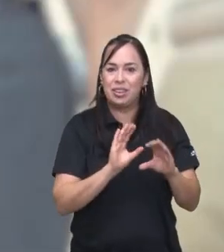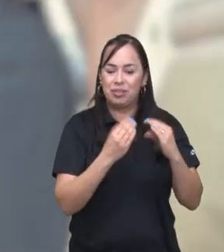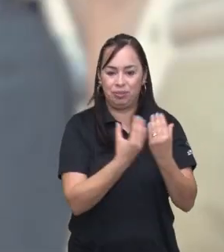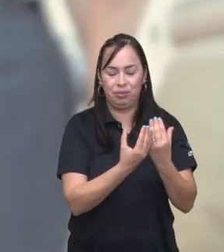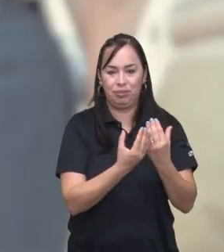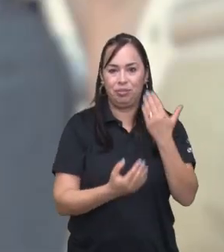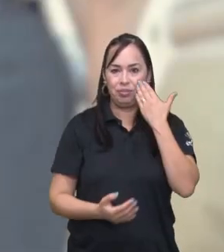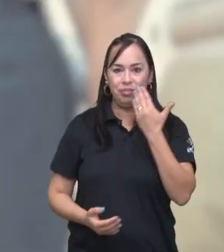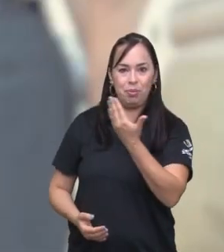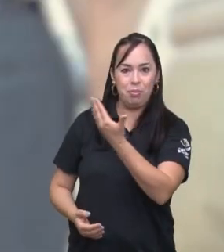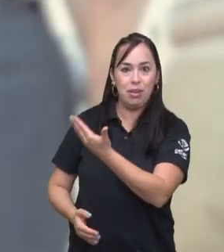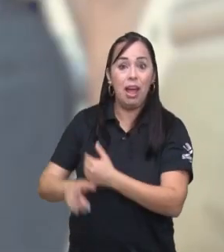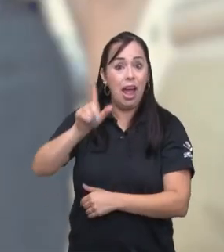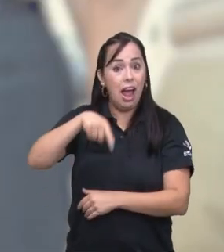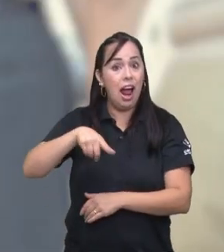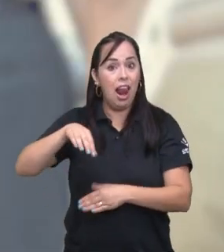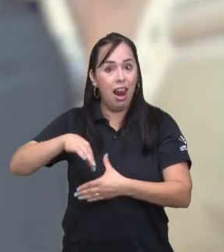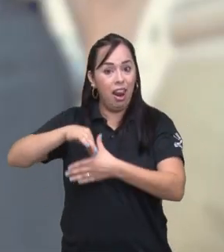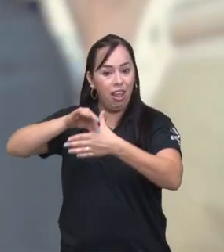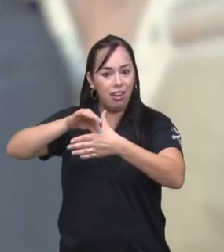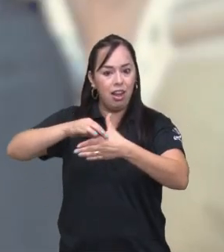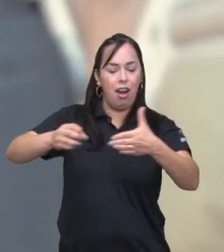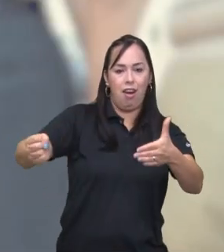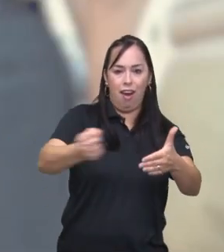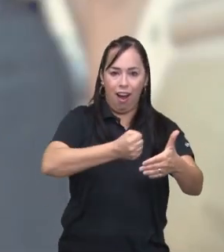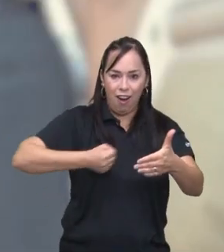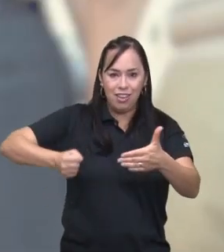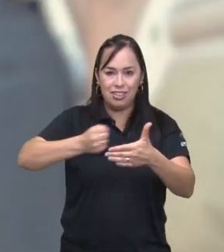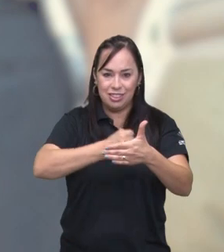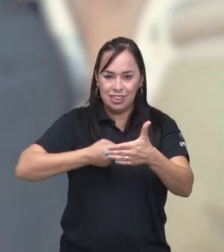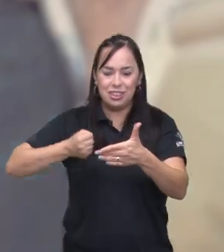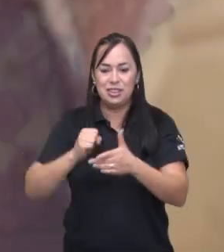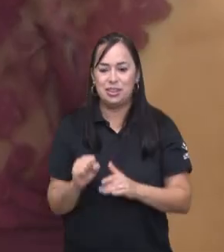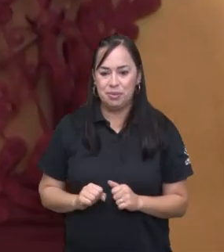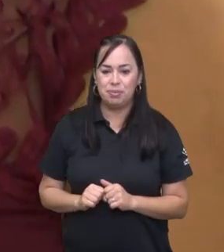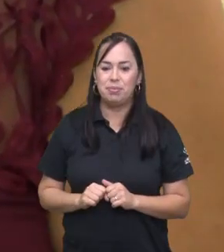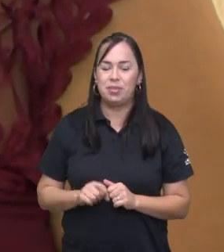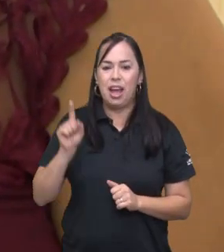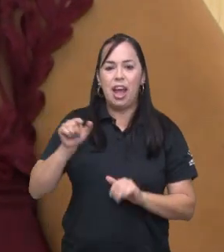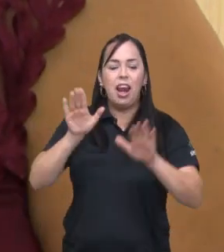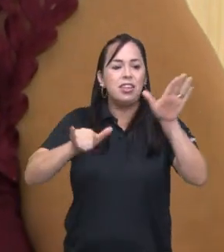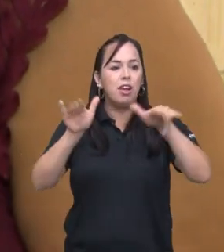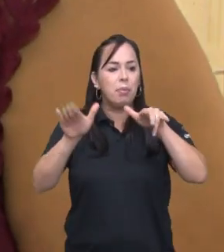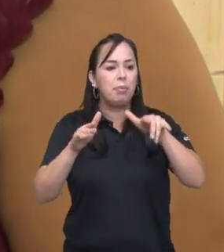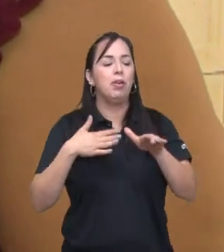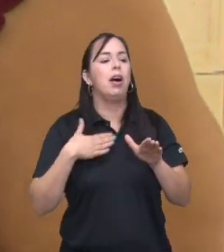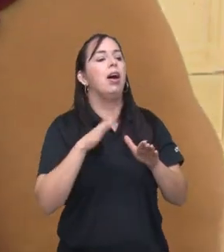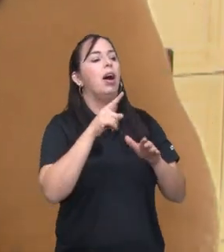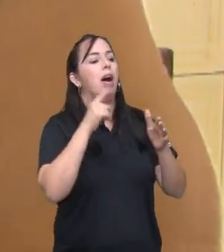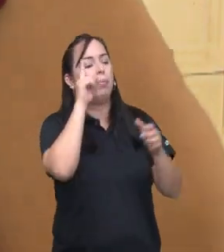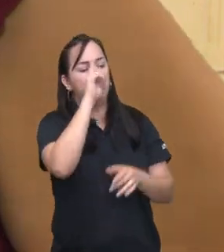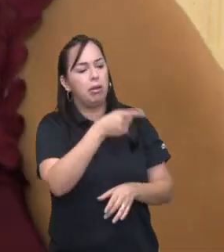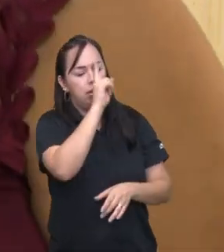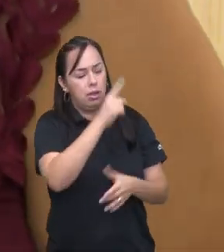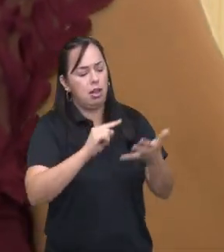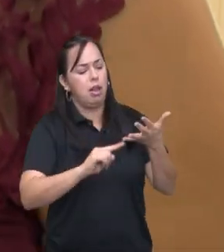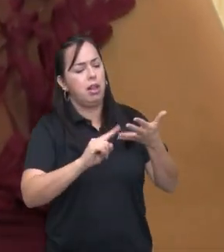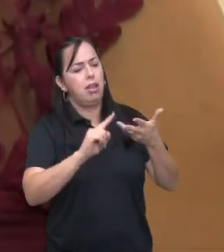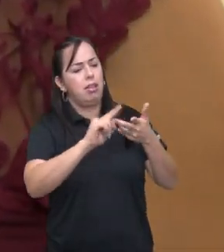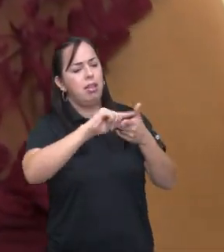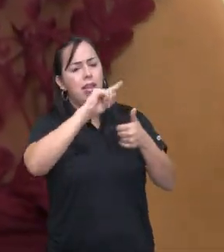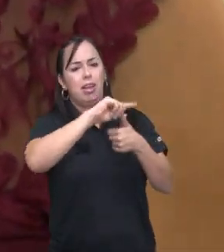dona Albina que chamava todo mundo, ela era a dona da cozinha. Ela que chamava, nós vamos fazer isso, isso, isso. Todo